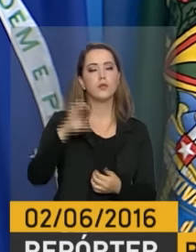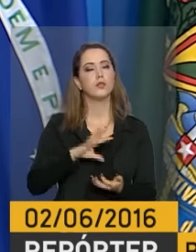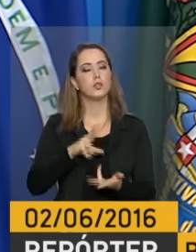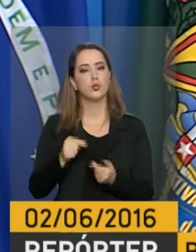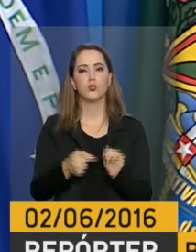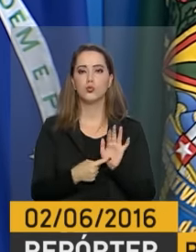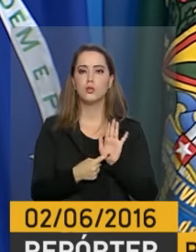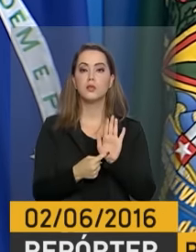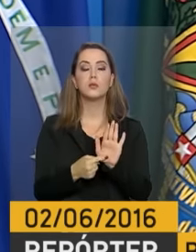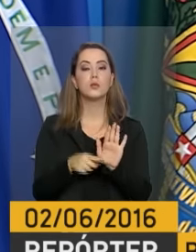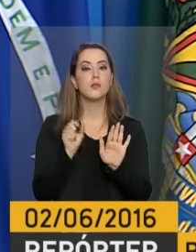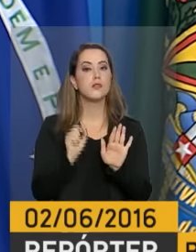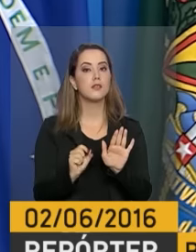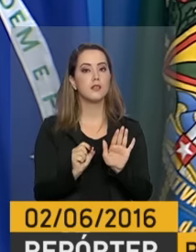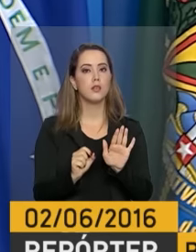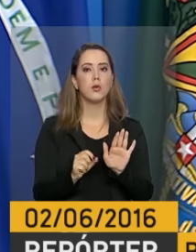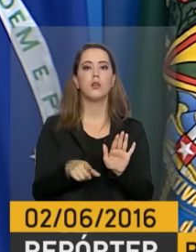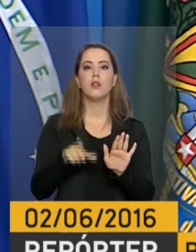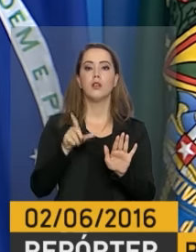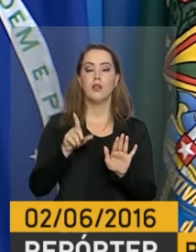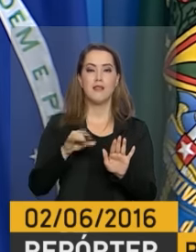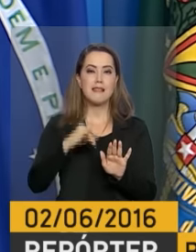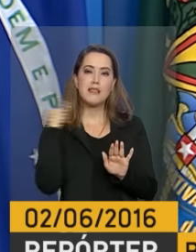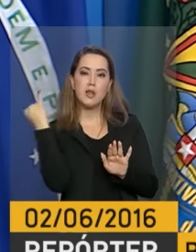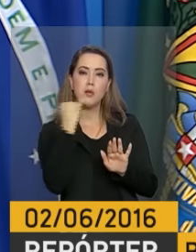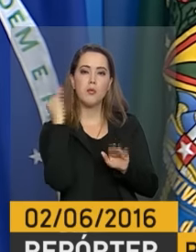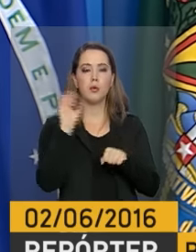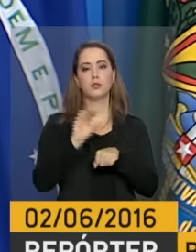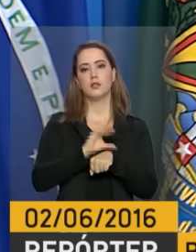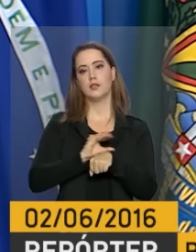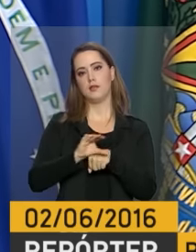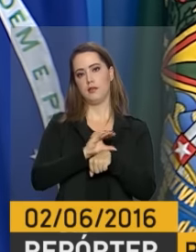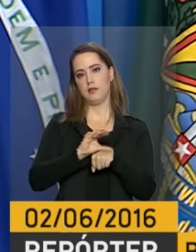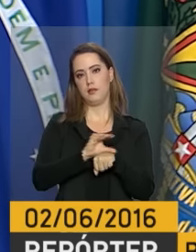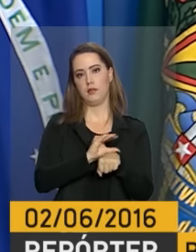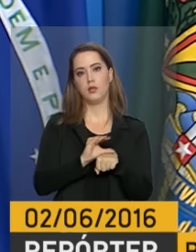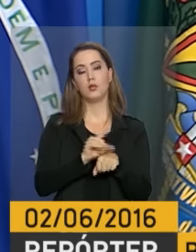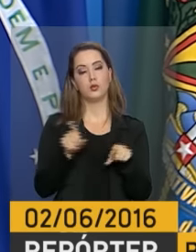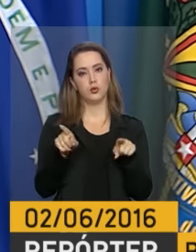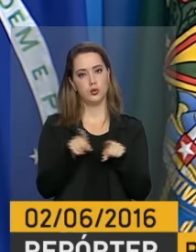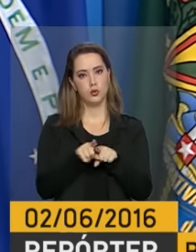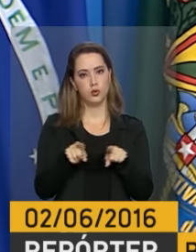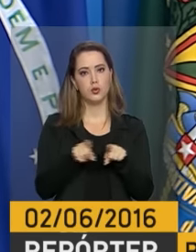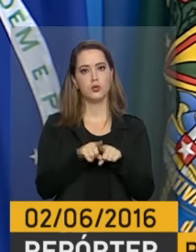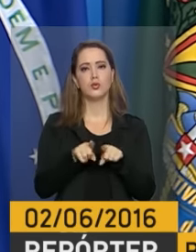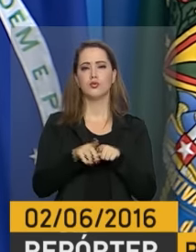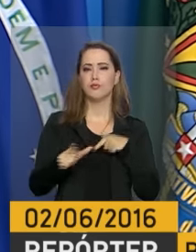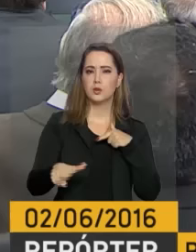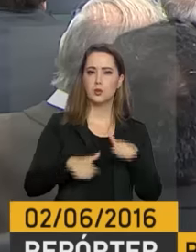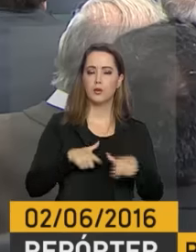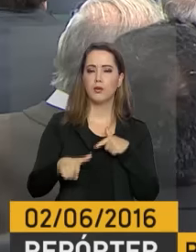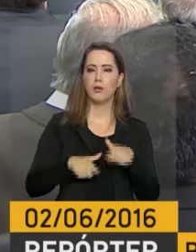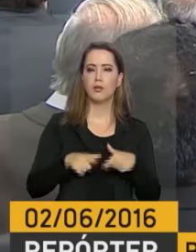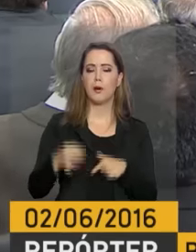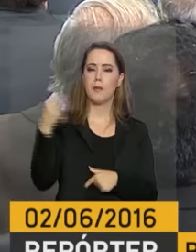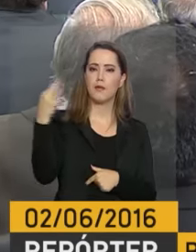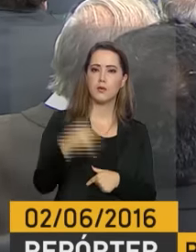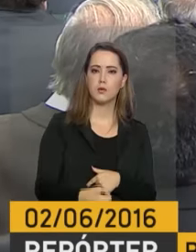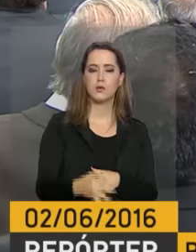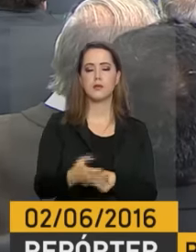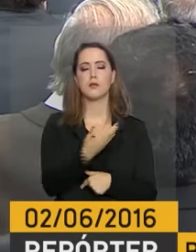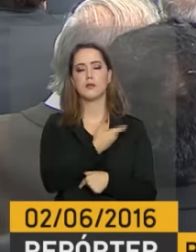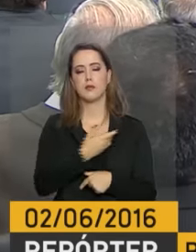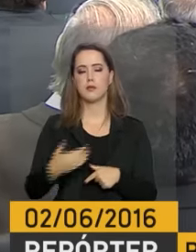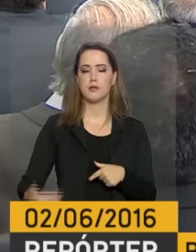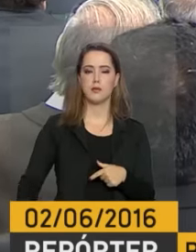revelar a prevalência da Constituição e, no particular, a prevalência da moral pública, do controle dos atos internos da administração